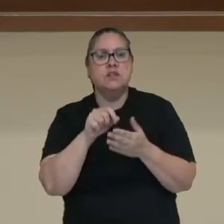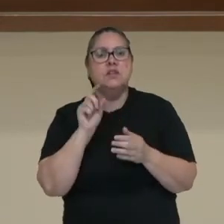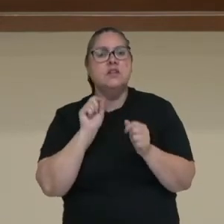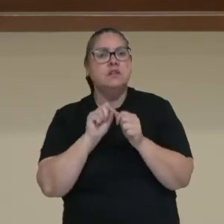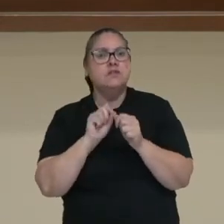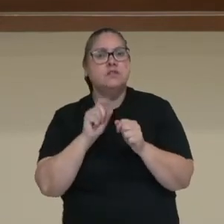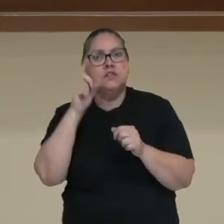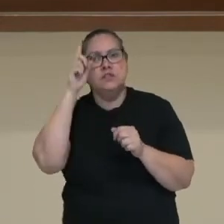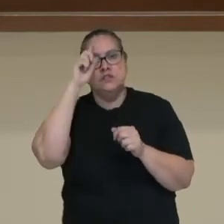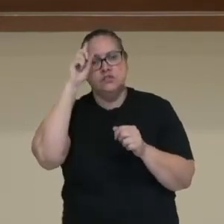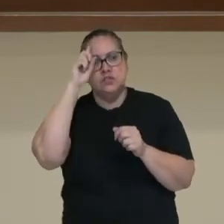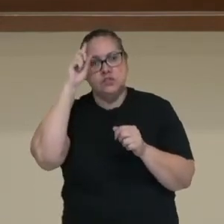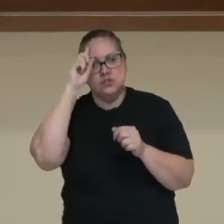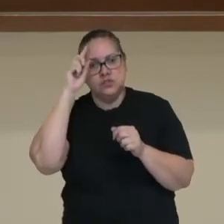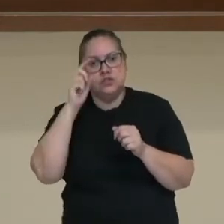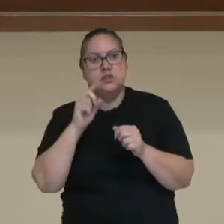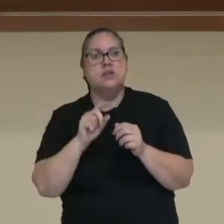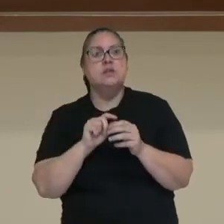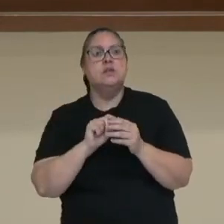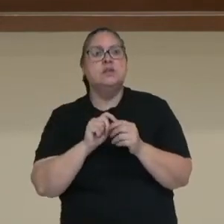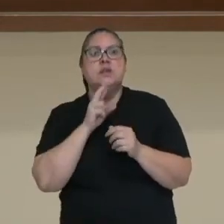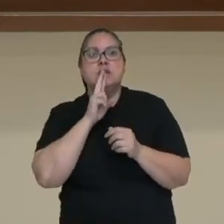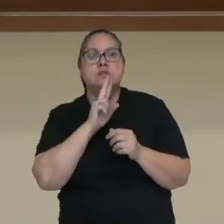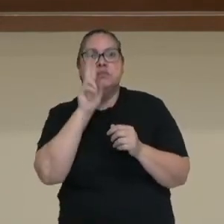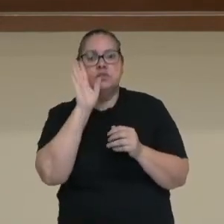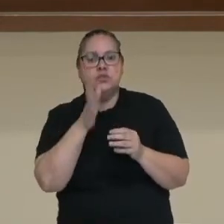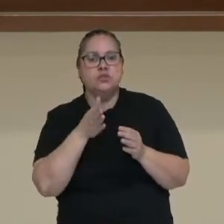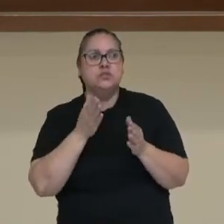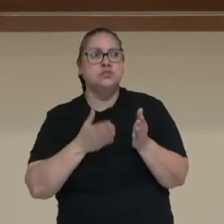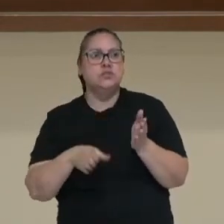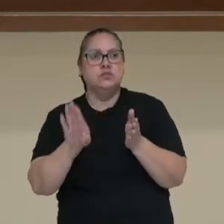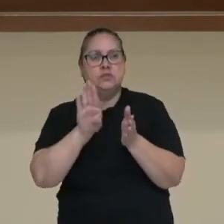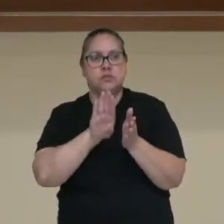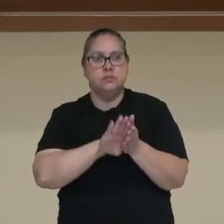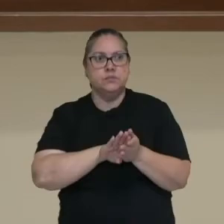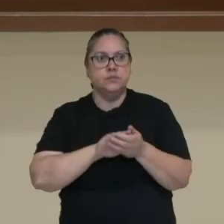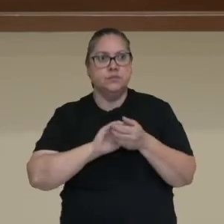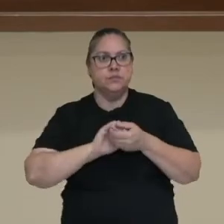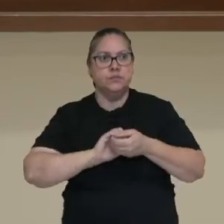evitar essa contaminação das águas. Responda e a gente volta em seguida com a correção.